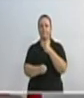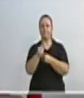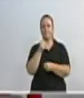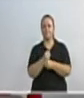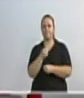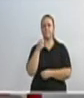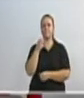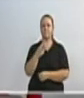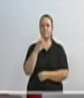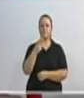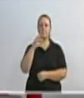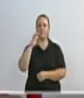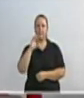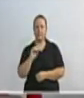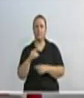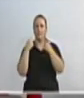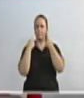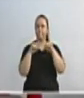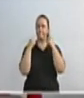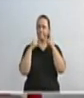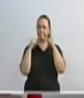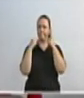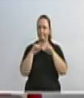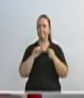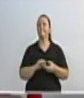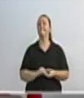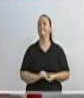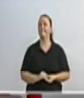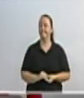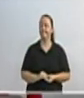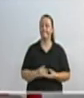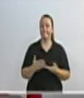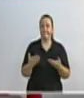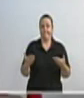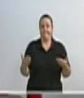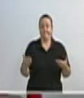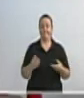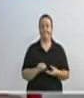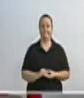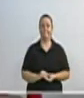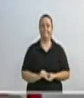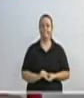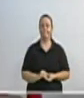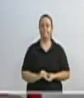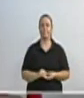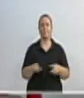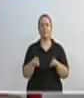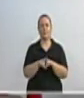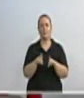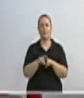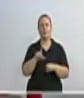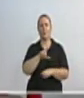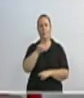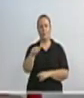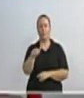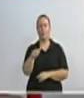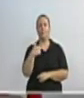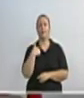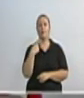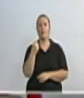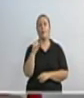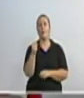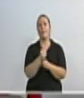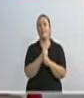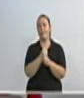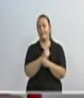330 reclamações de telefonia móvel. E aí vem uma situação que nós conhecemos, porque trabalhei durante os 8 anos e